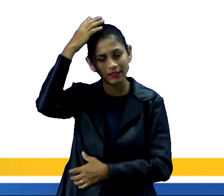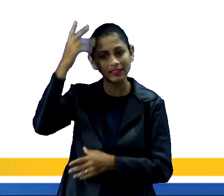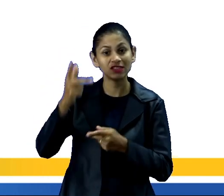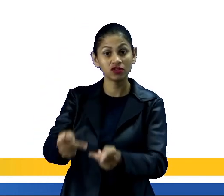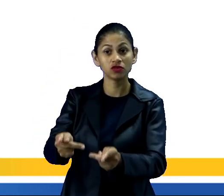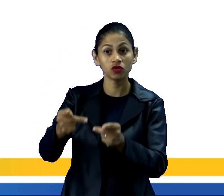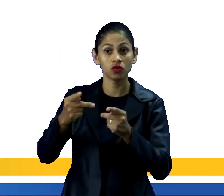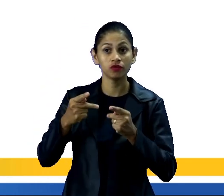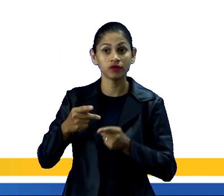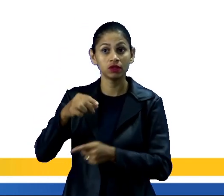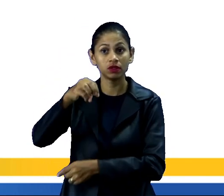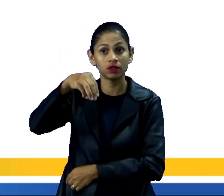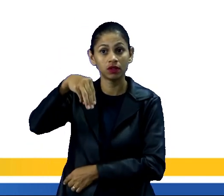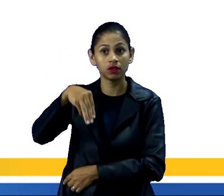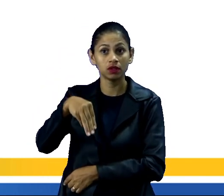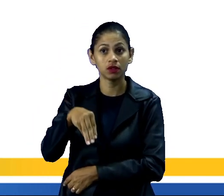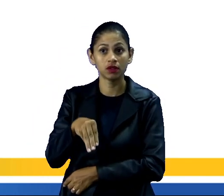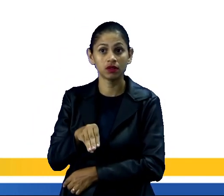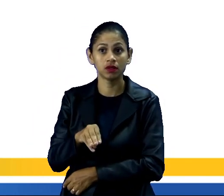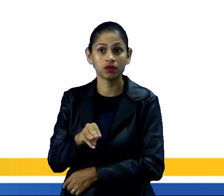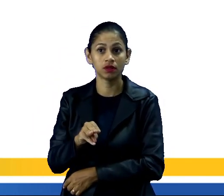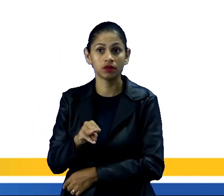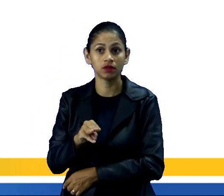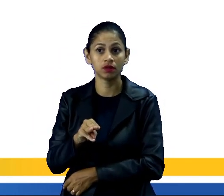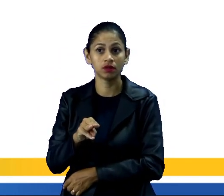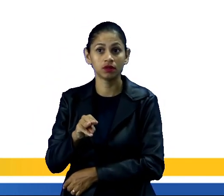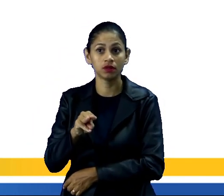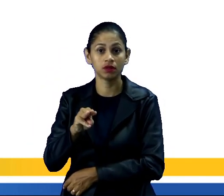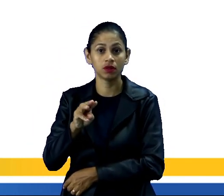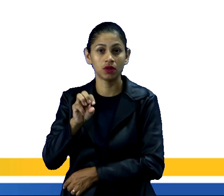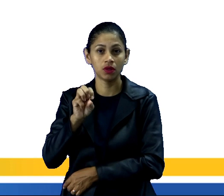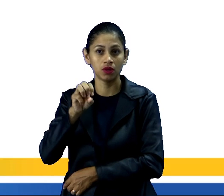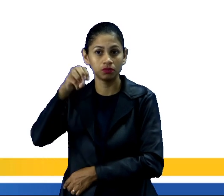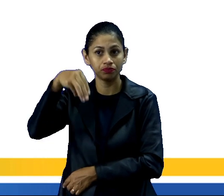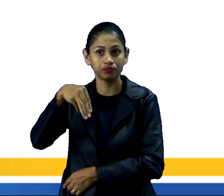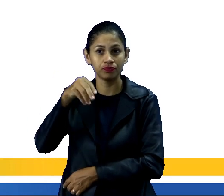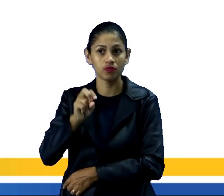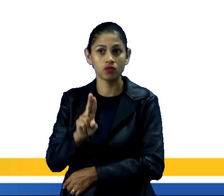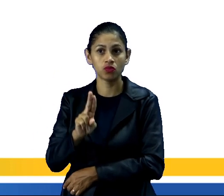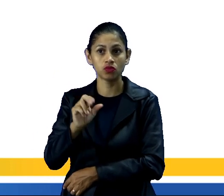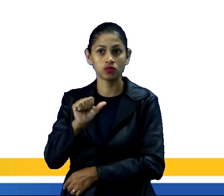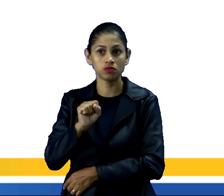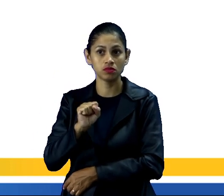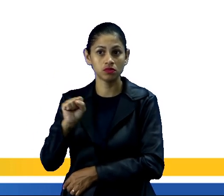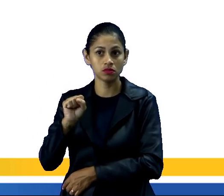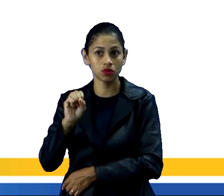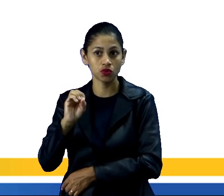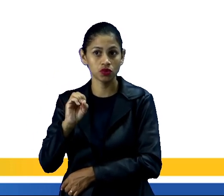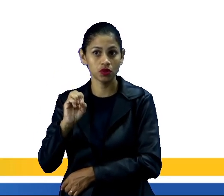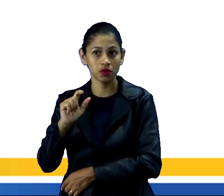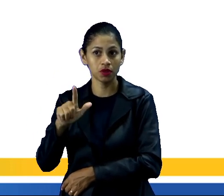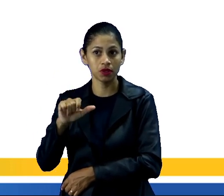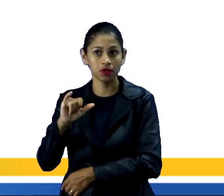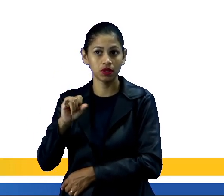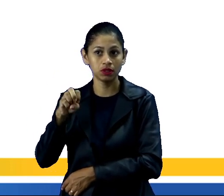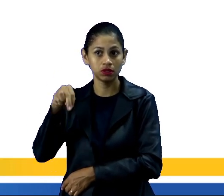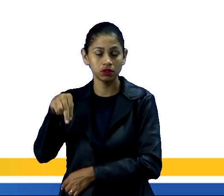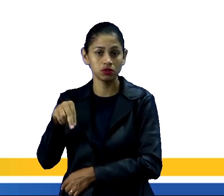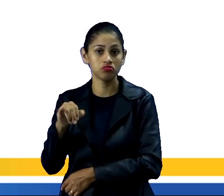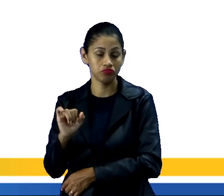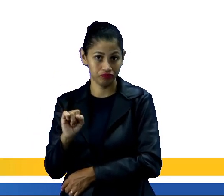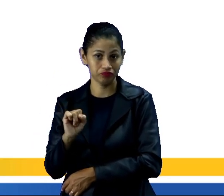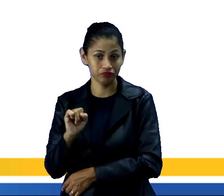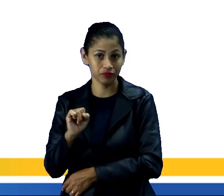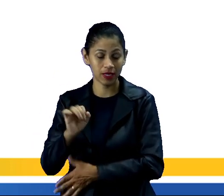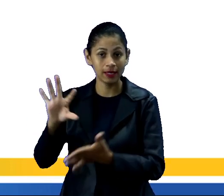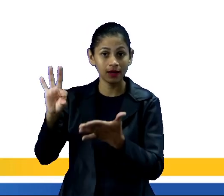fazer parte do seu governo. O Mussolini, né? Ele, já no governo, ele assina